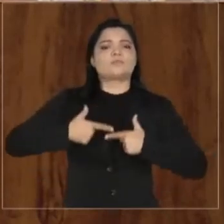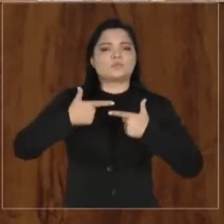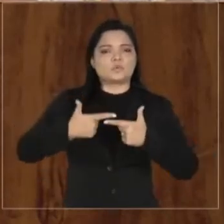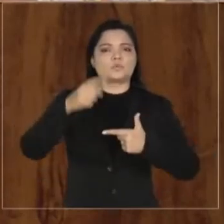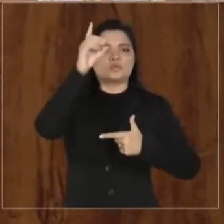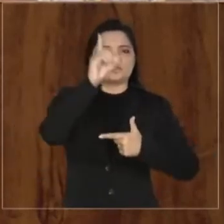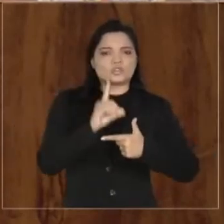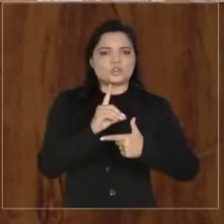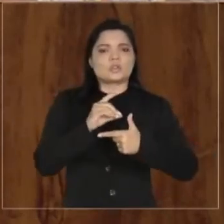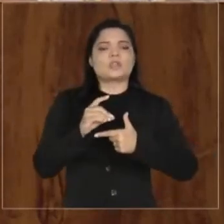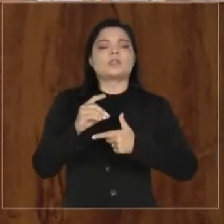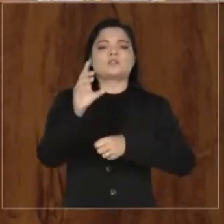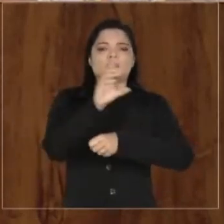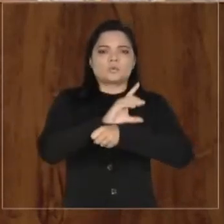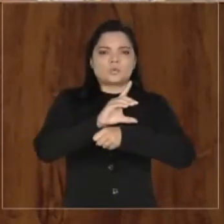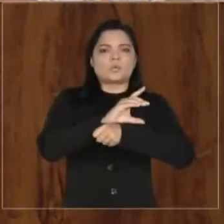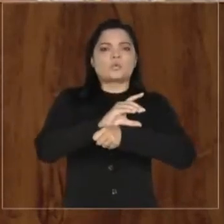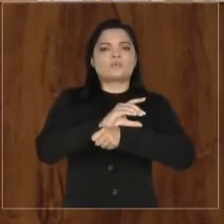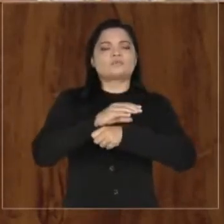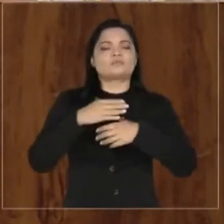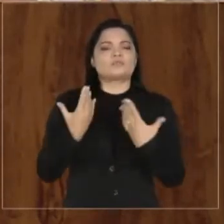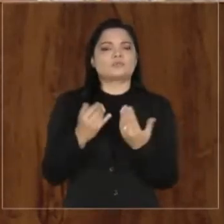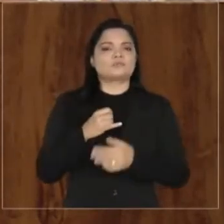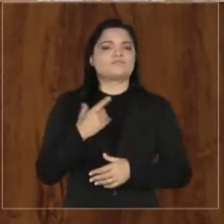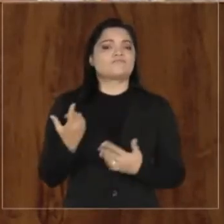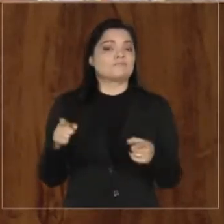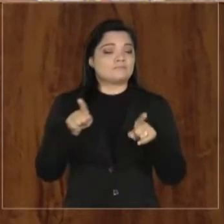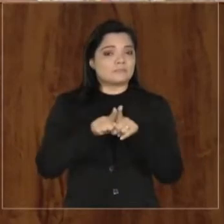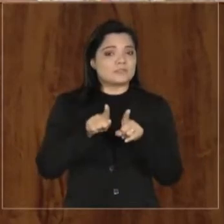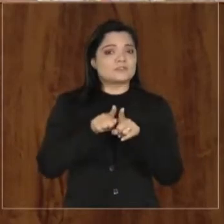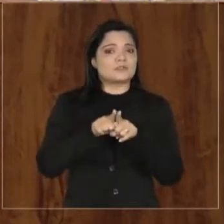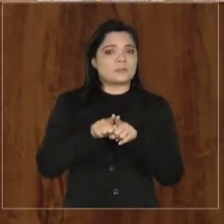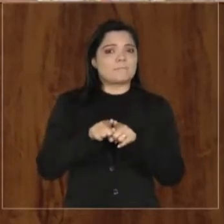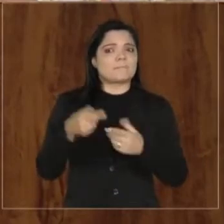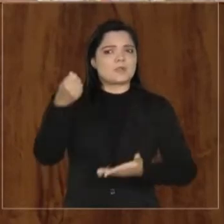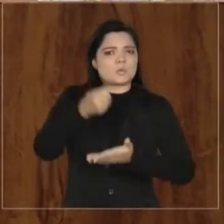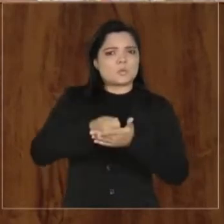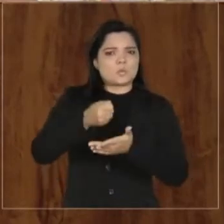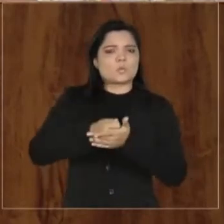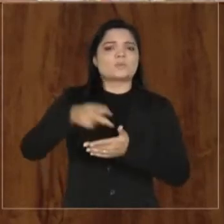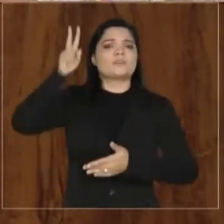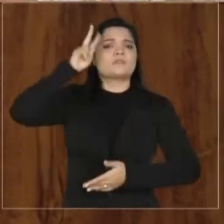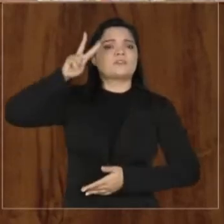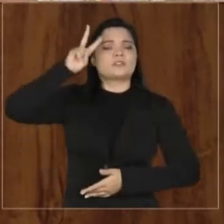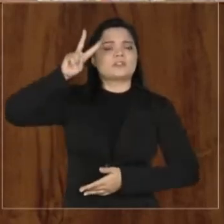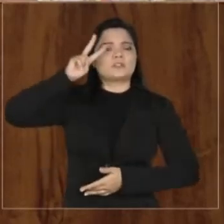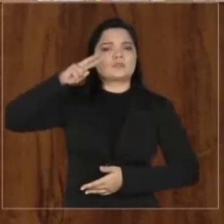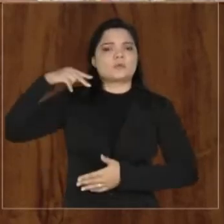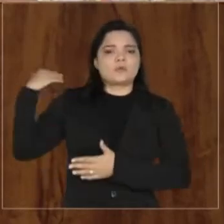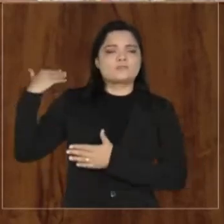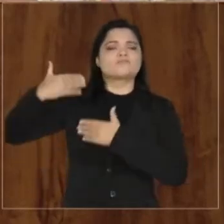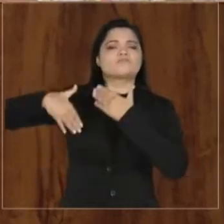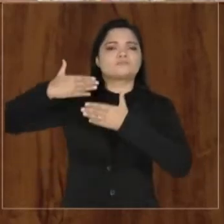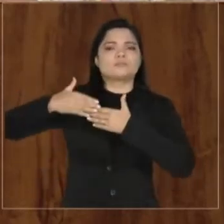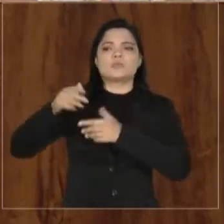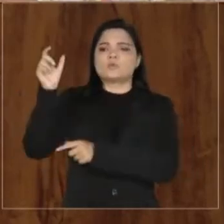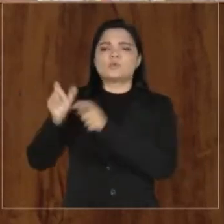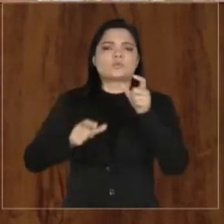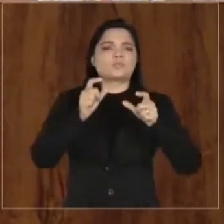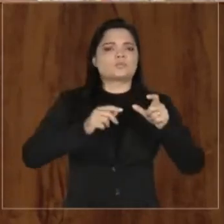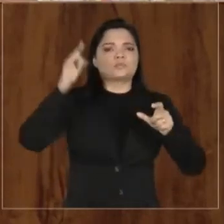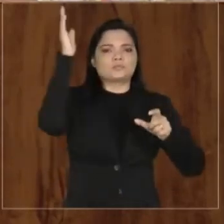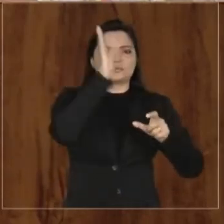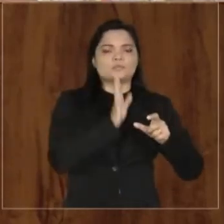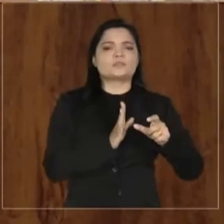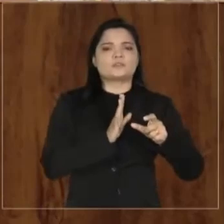o direito constitucional, fundamental, mas também um dever histórico com todos os outros brasileiros e